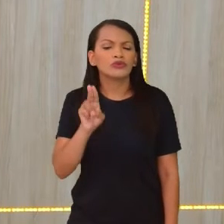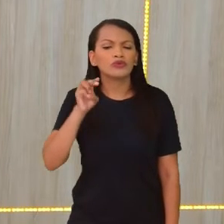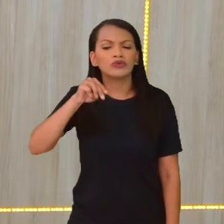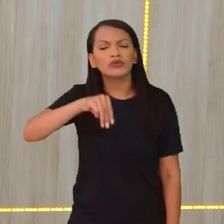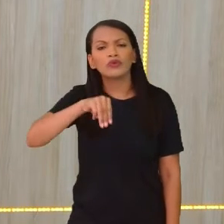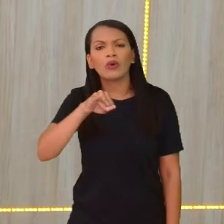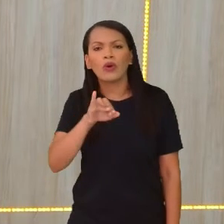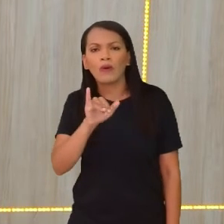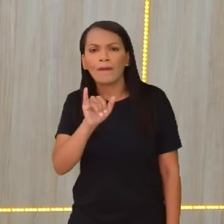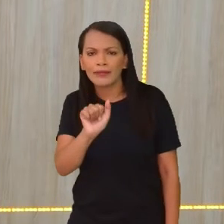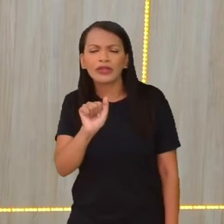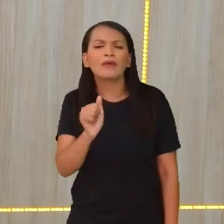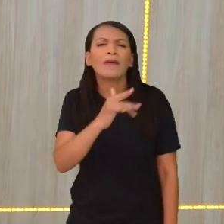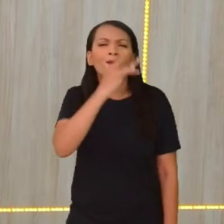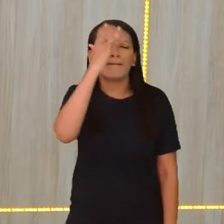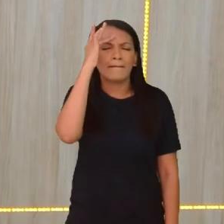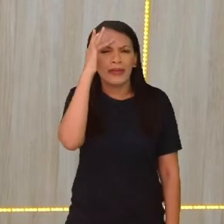guerreiro, né?